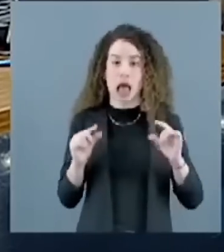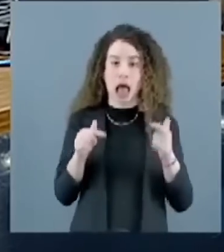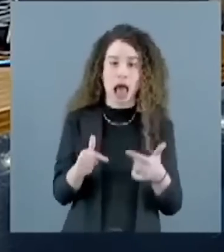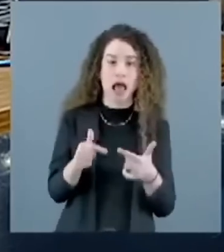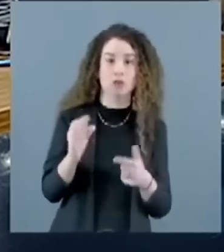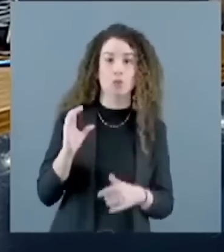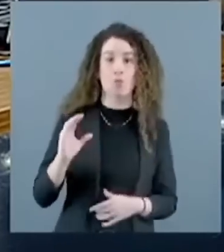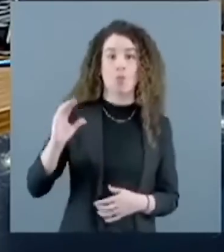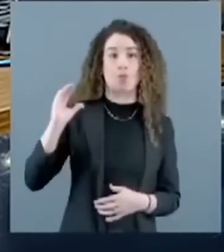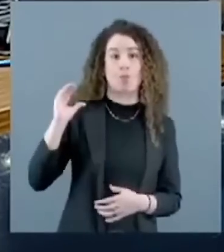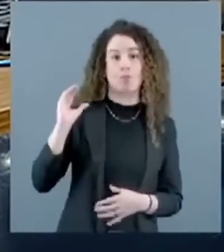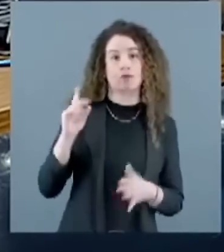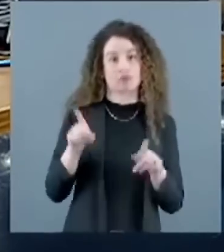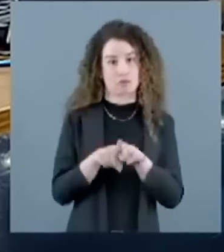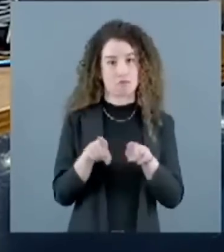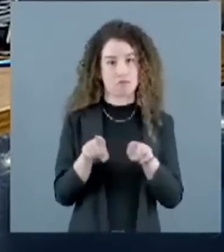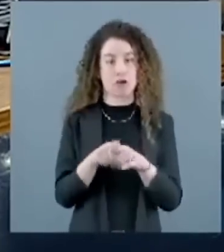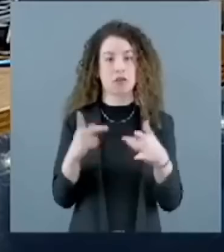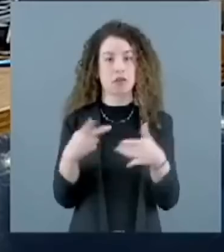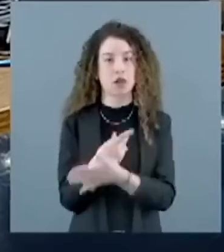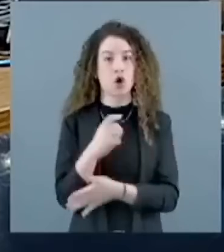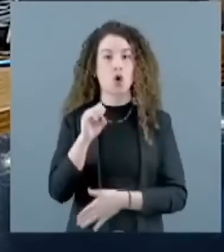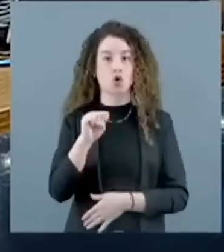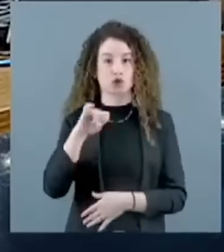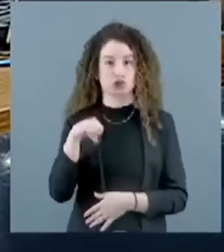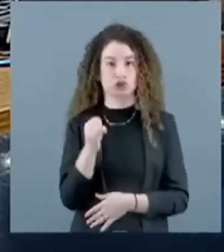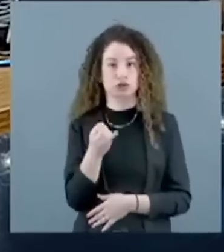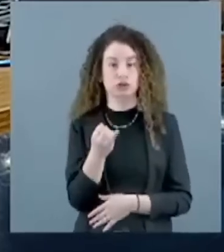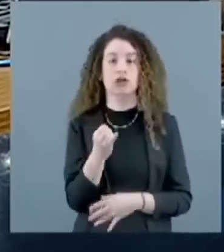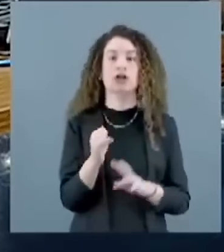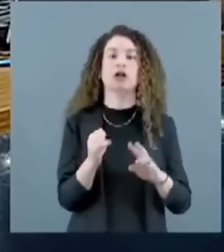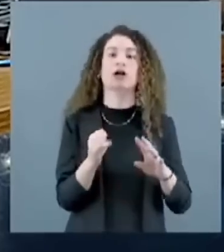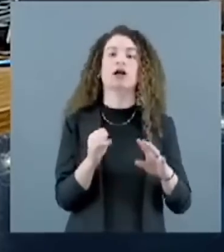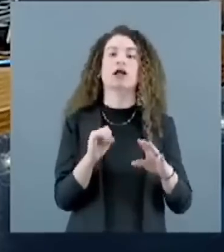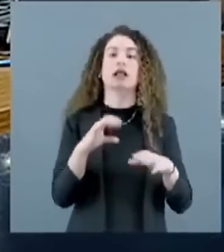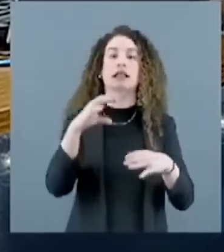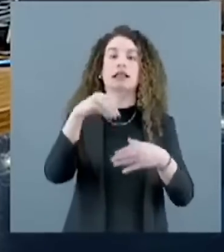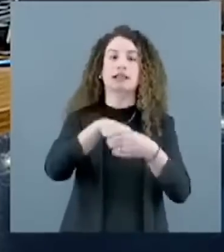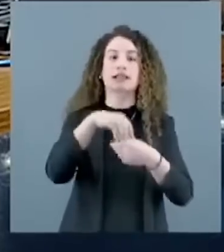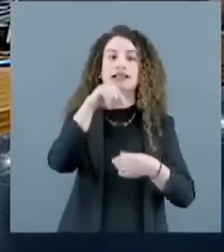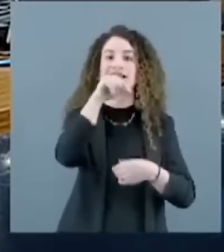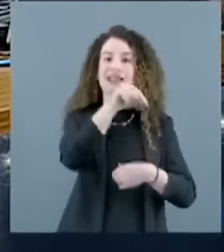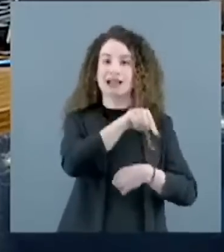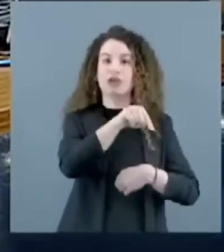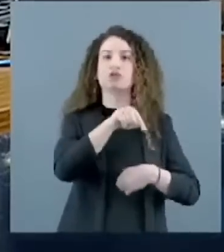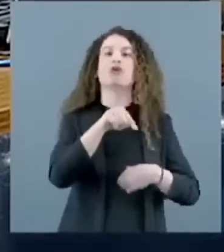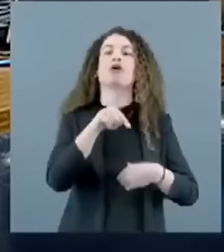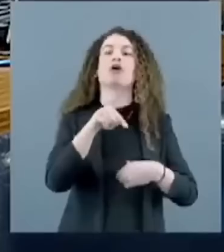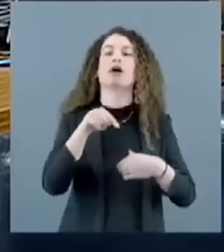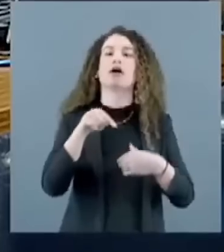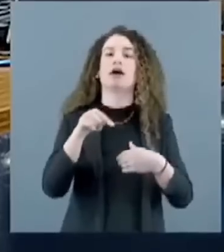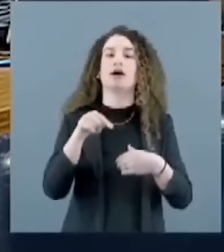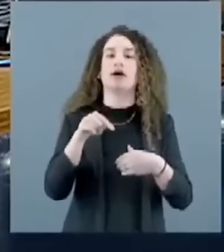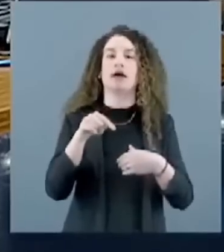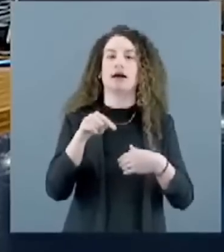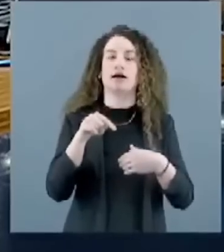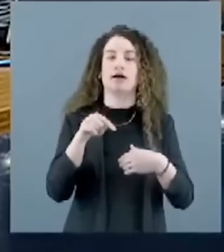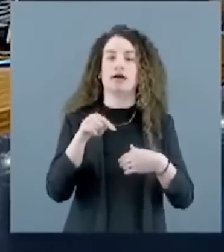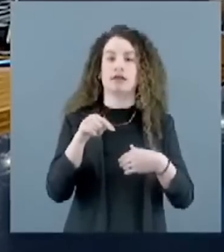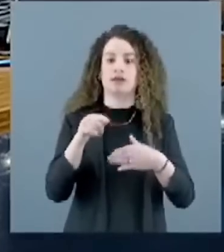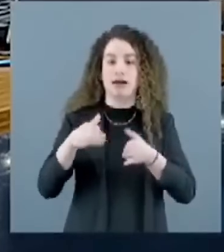omissão ocorridos 8 de janeiro do corrente ano na sede dos três poderes em Brasília.